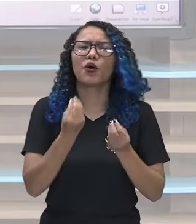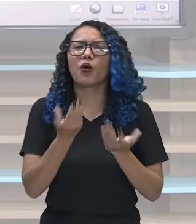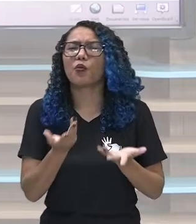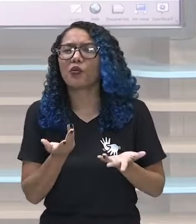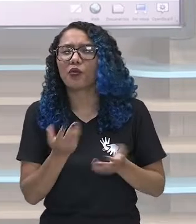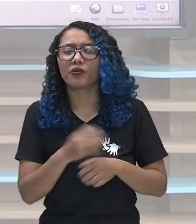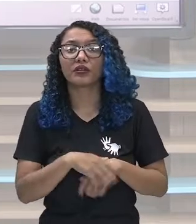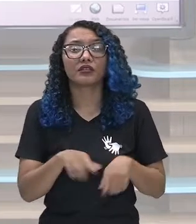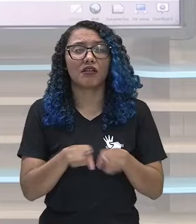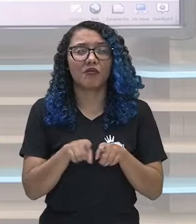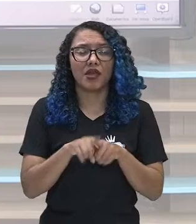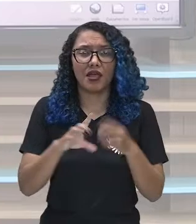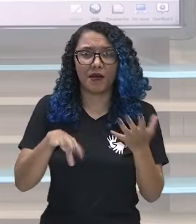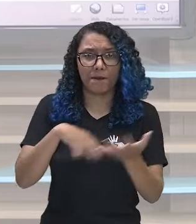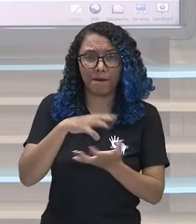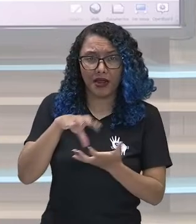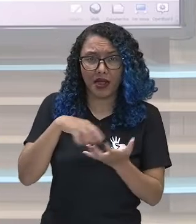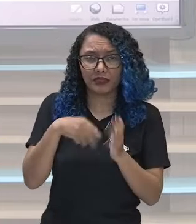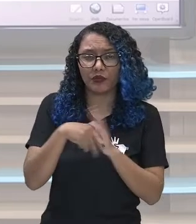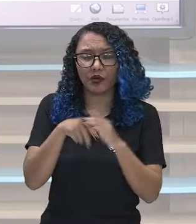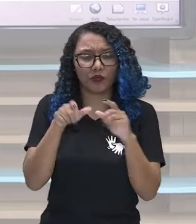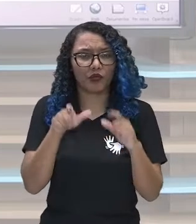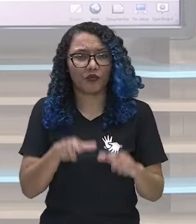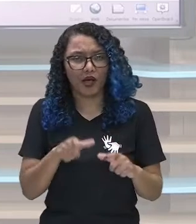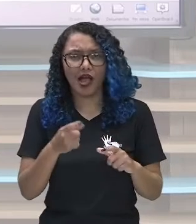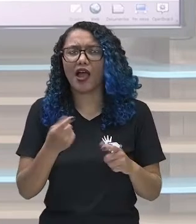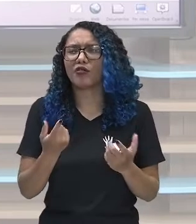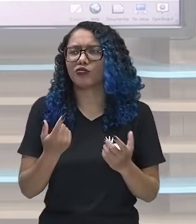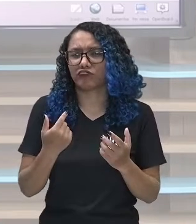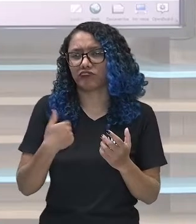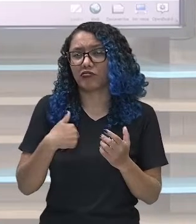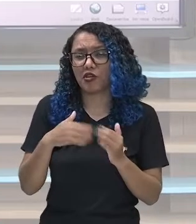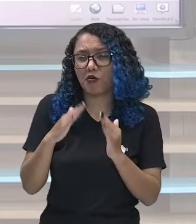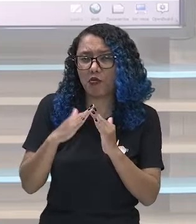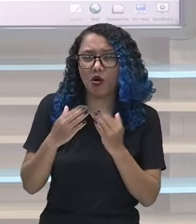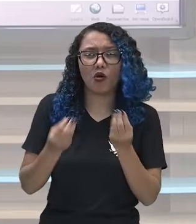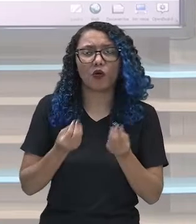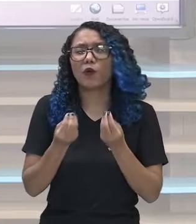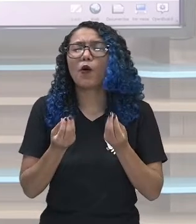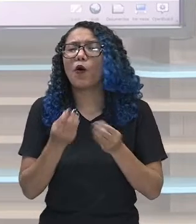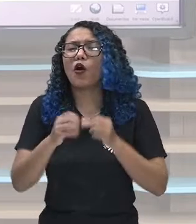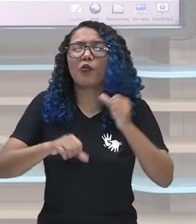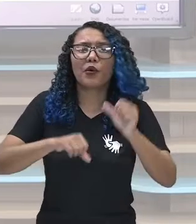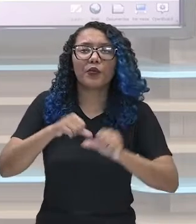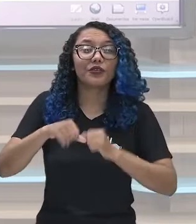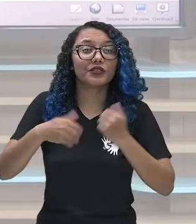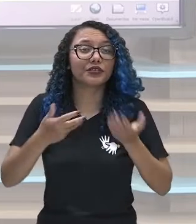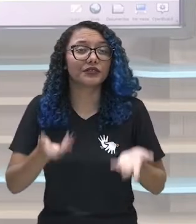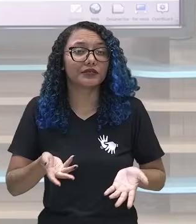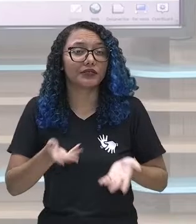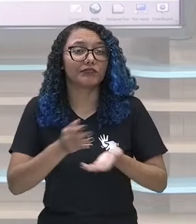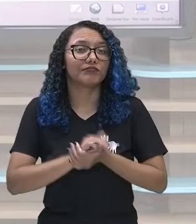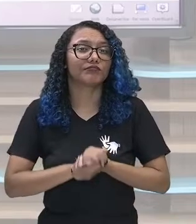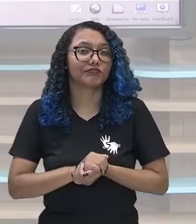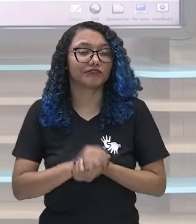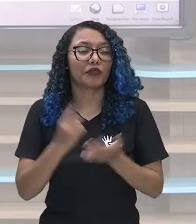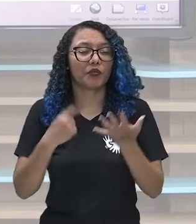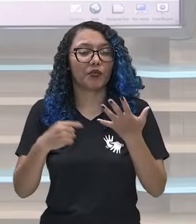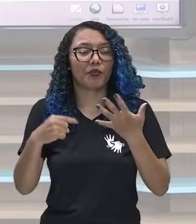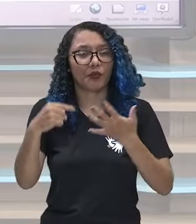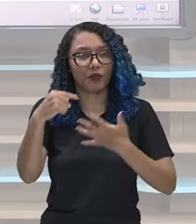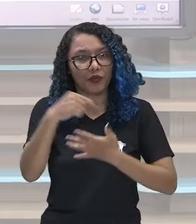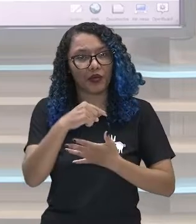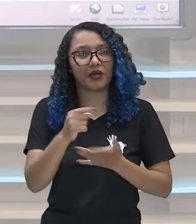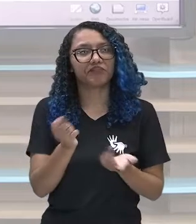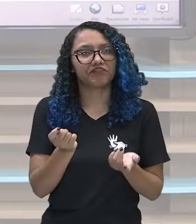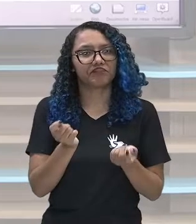do meu bairro, onde ali eu estou inserido, quais as mudanças que ocorreram. Então, a partir de tudo isso, a gente tem aí um